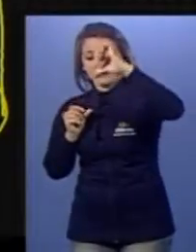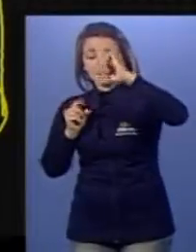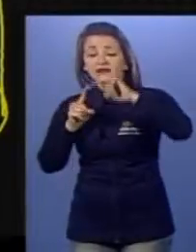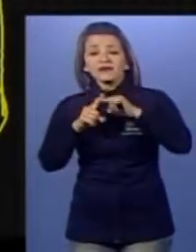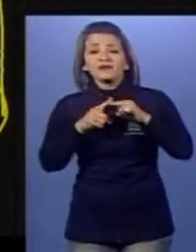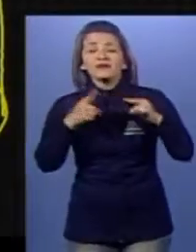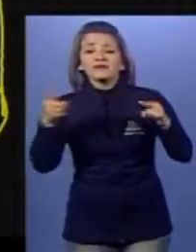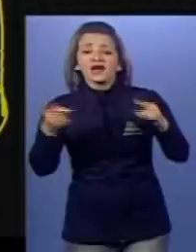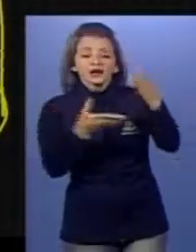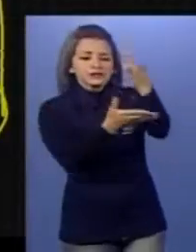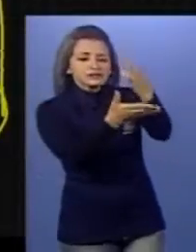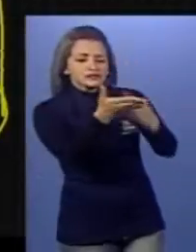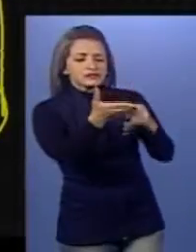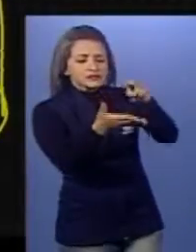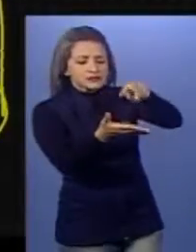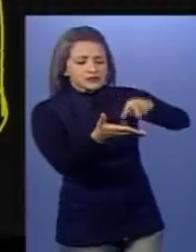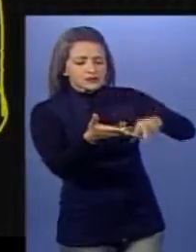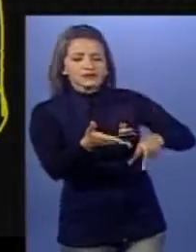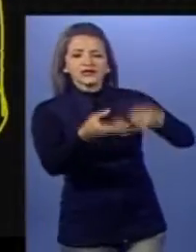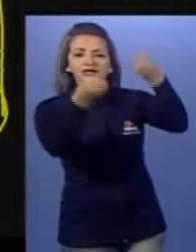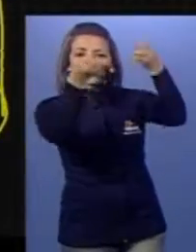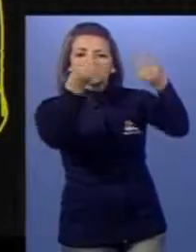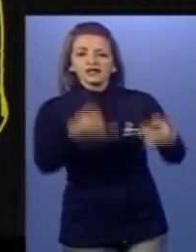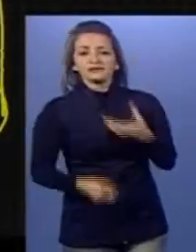o total é